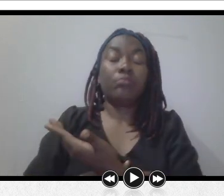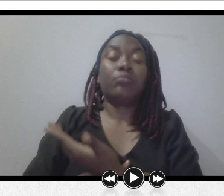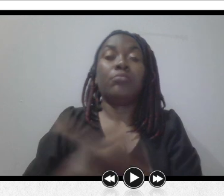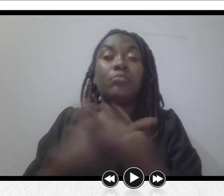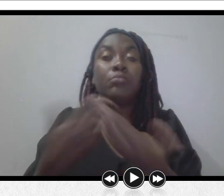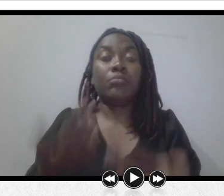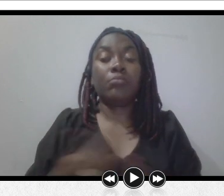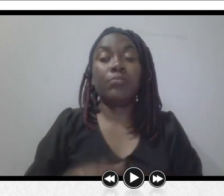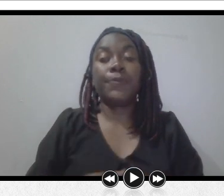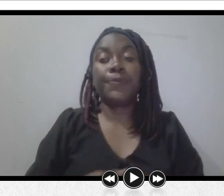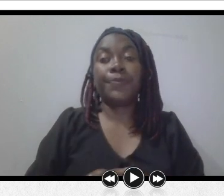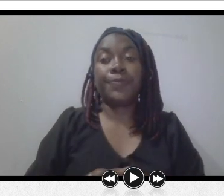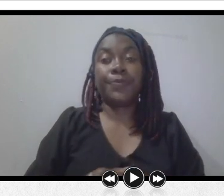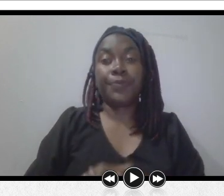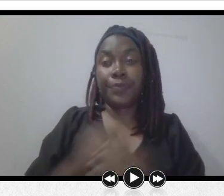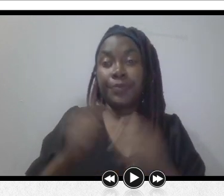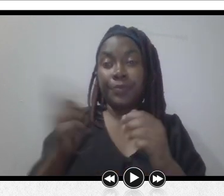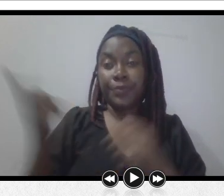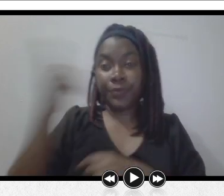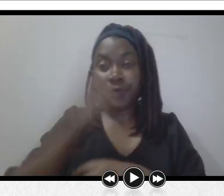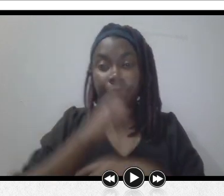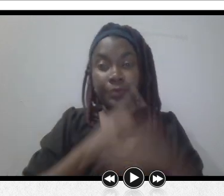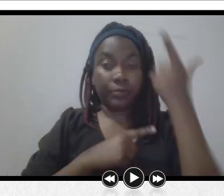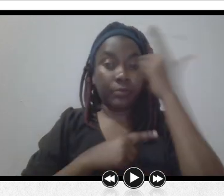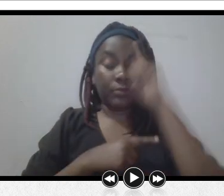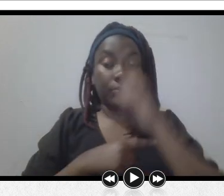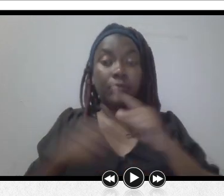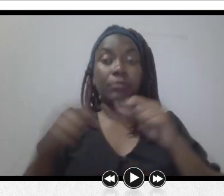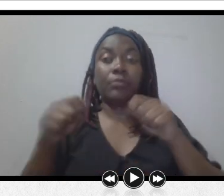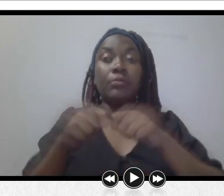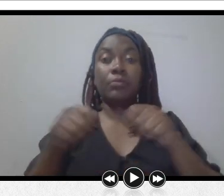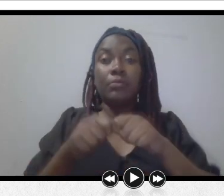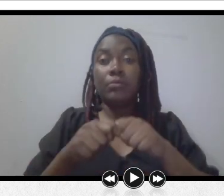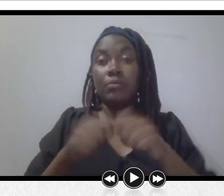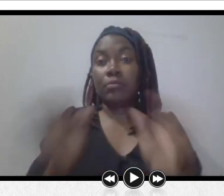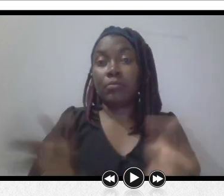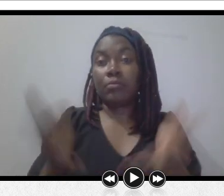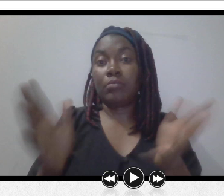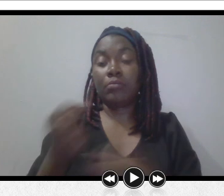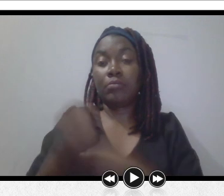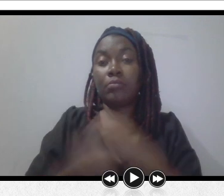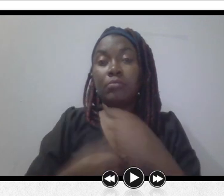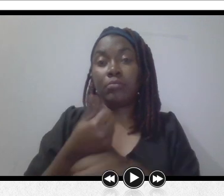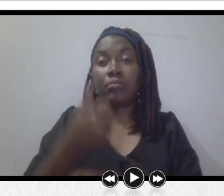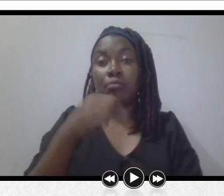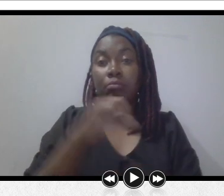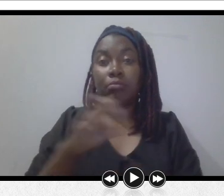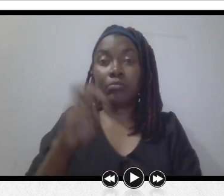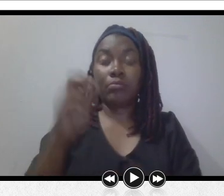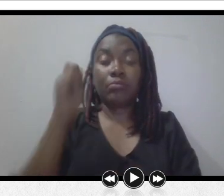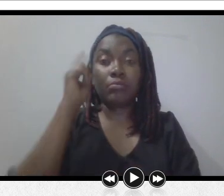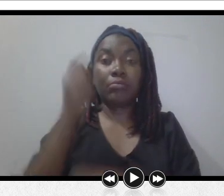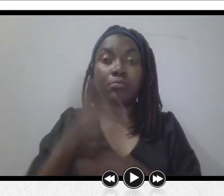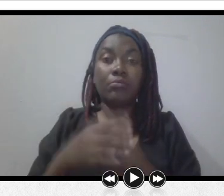de agencificação que se pensou no Brasil e que ele teve esse primeiro impulso em 1995. E a ideia